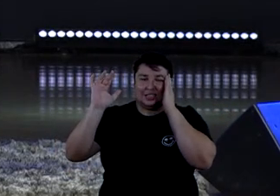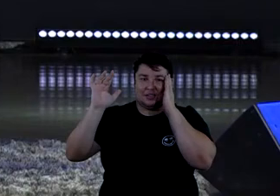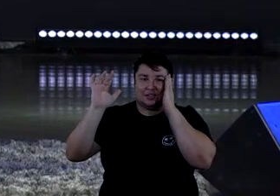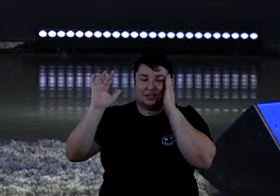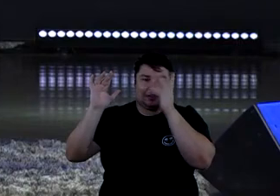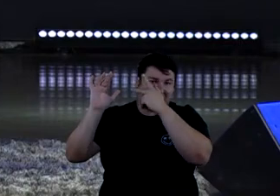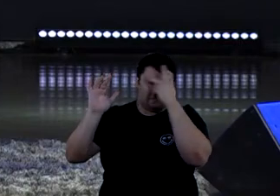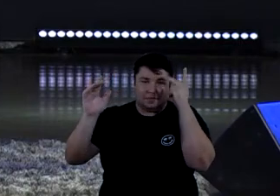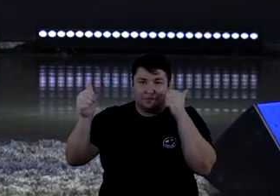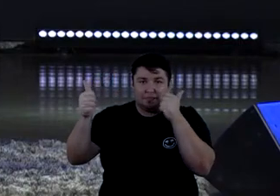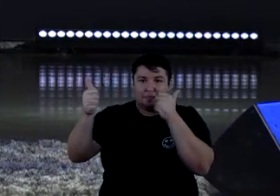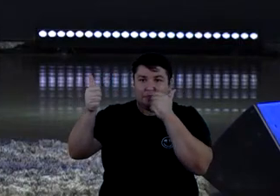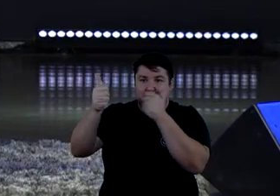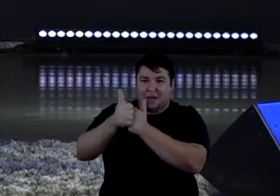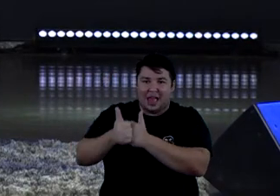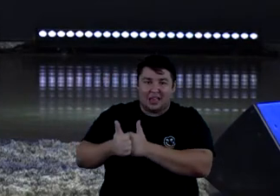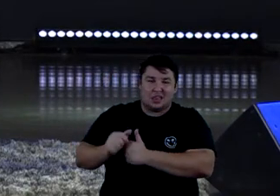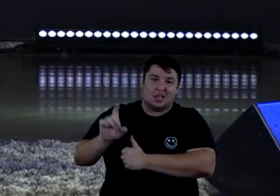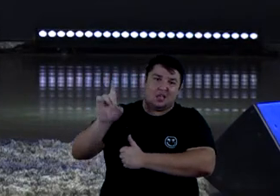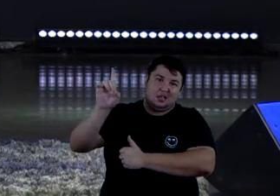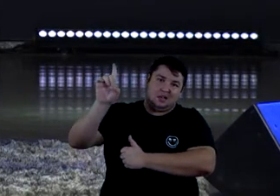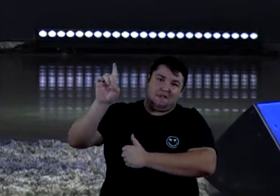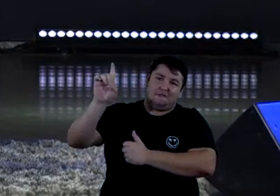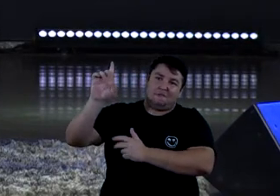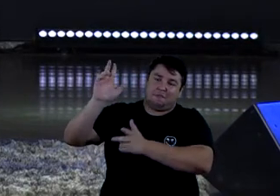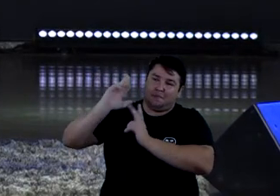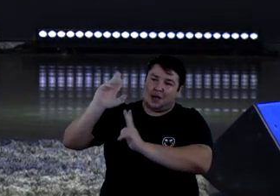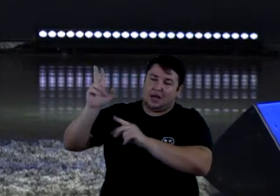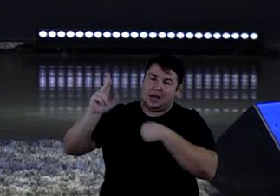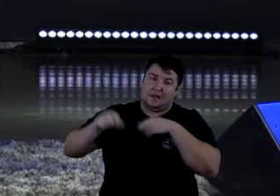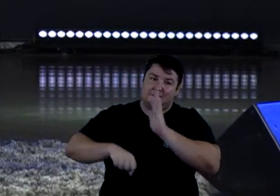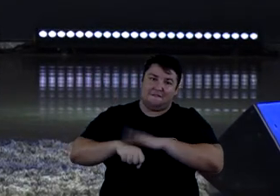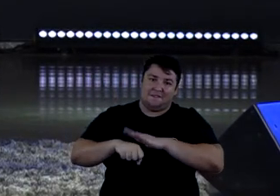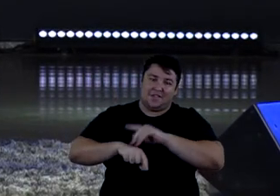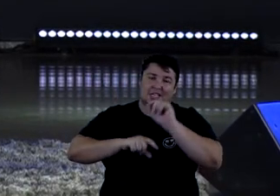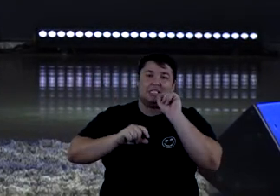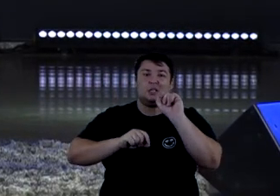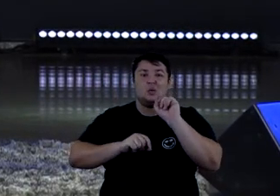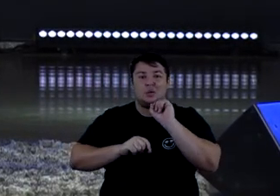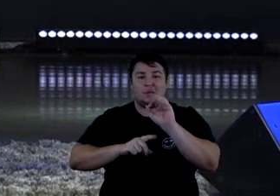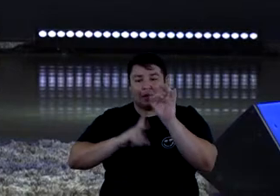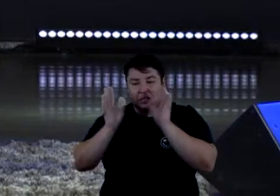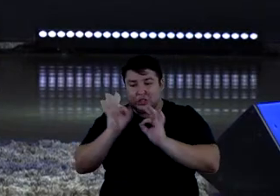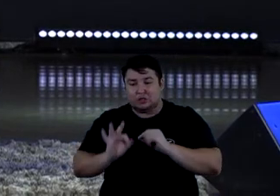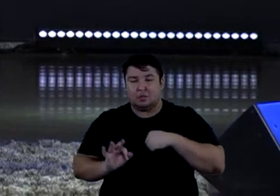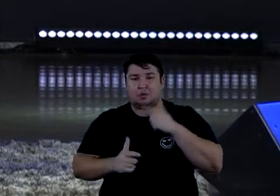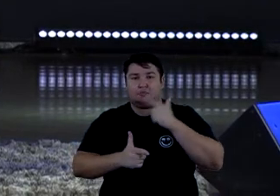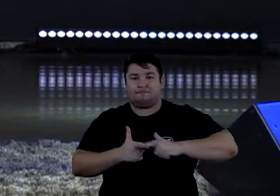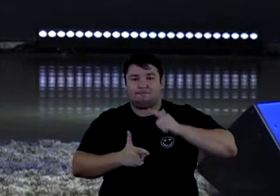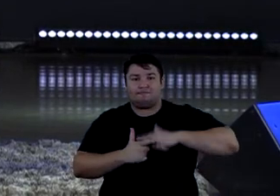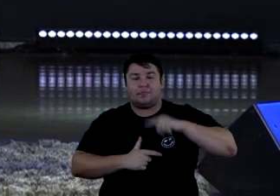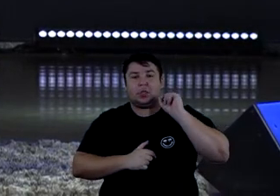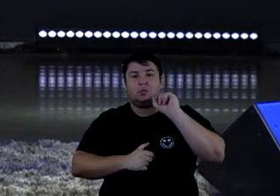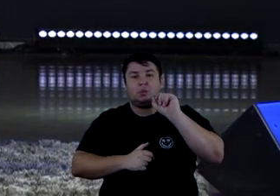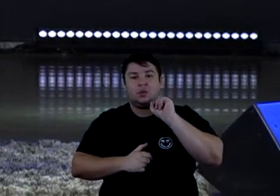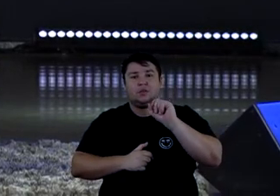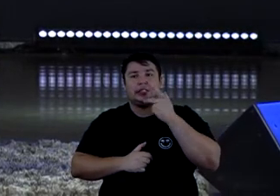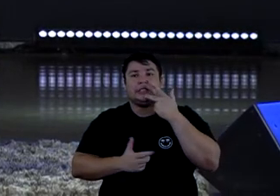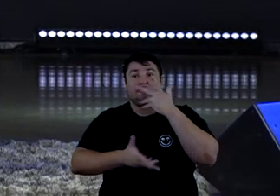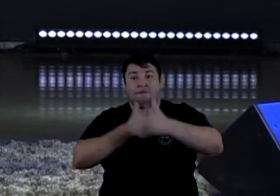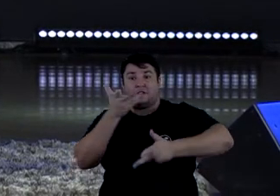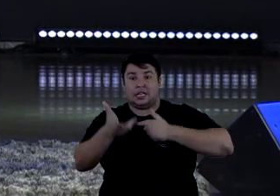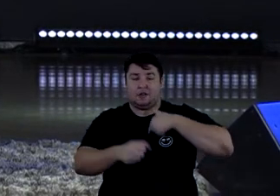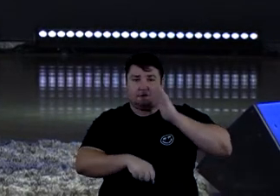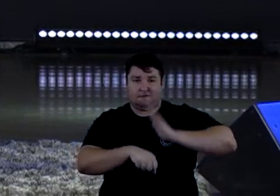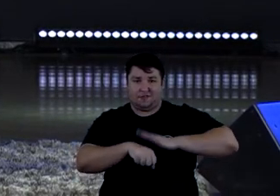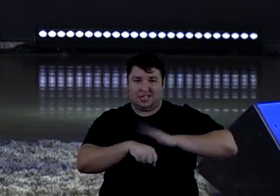Pessoas que se aproximam de Deus, me falam, o que eu tenho que fazer para resolver meu BO aqui? O que você falar, eu vou fazer.